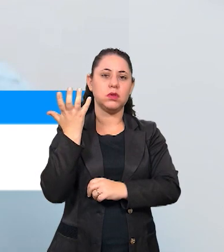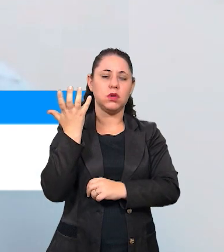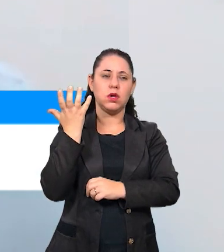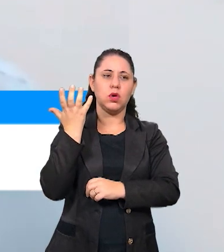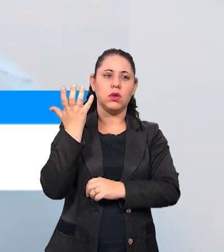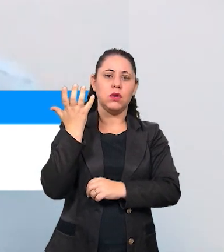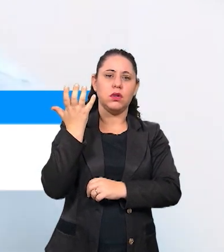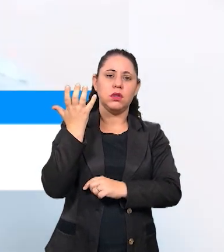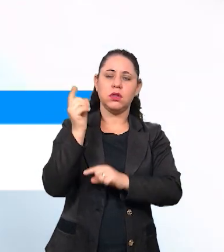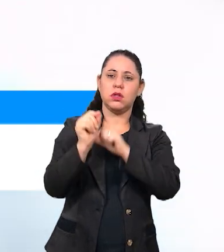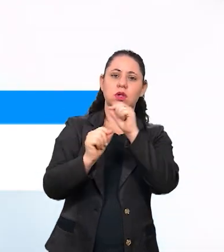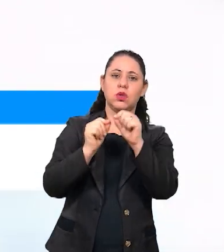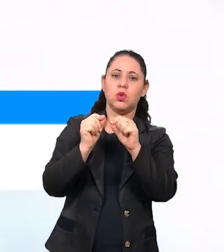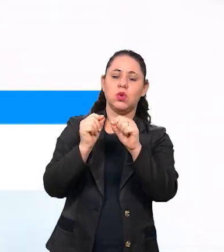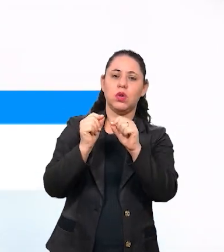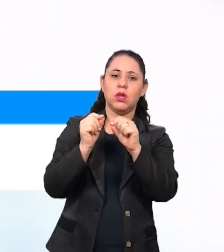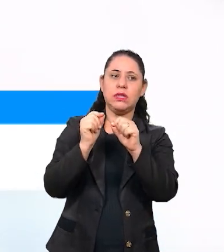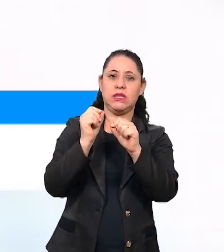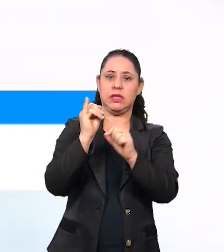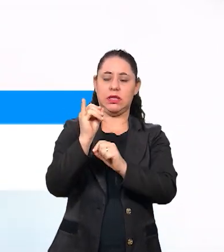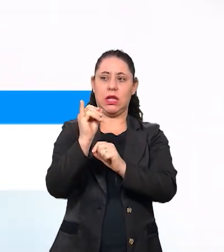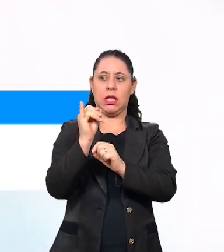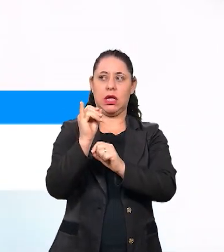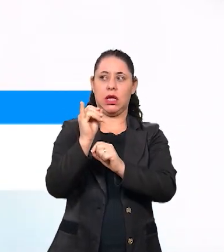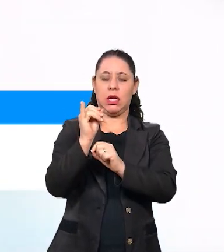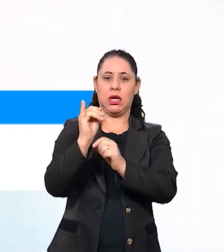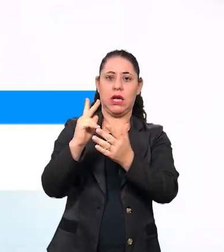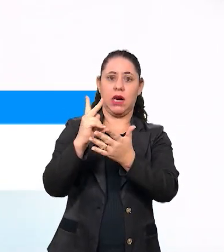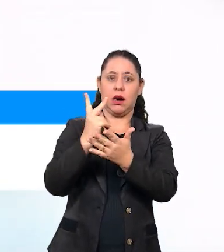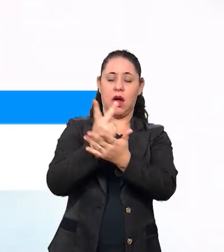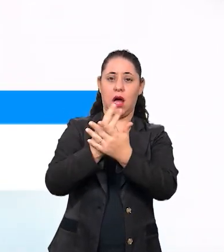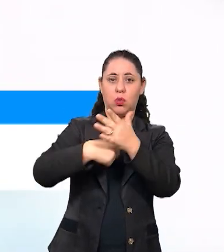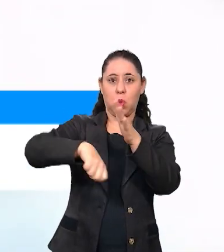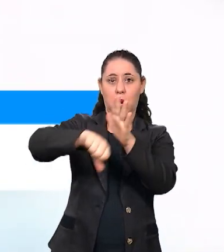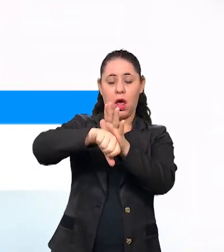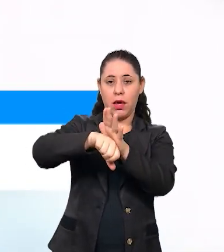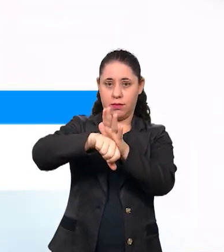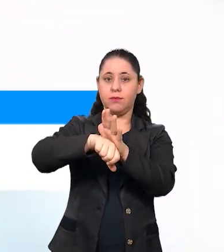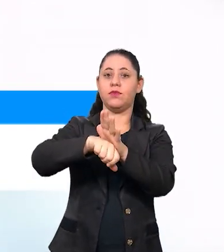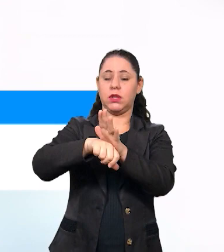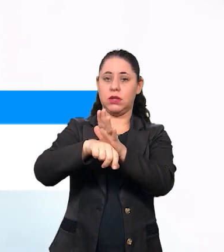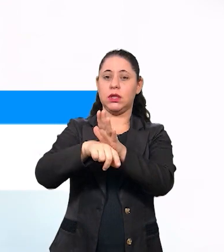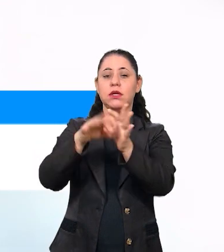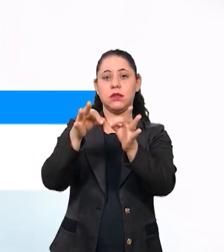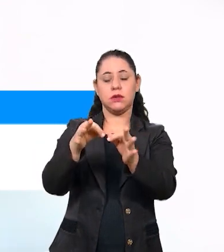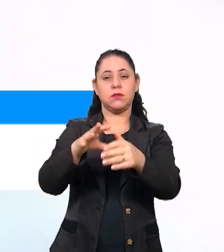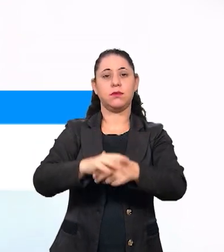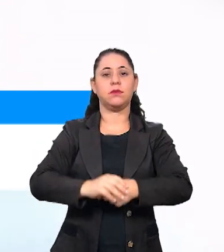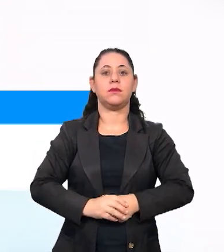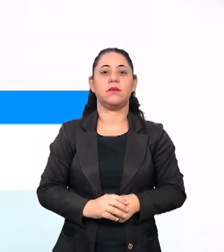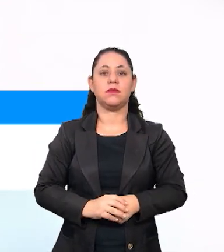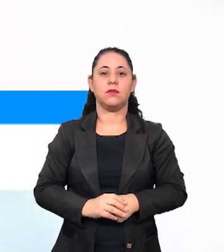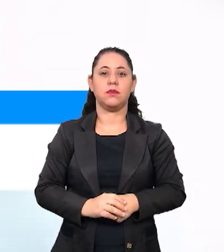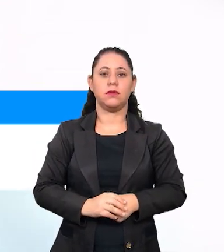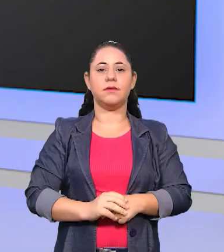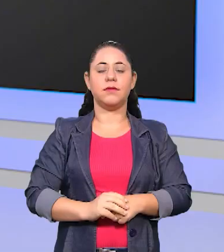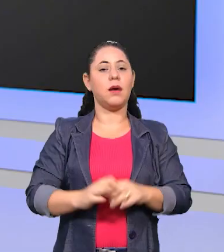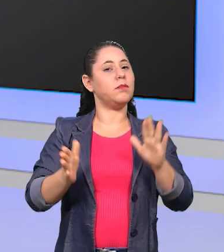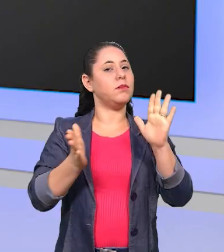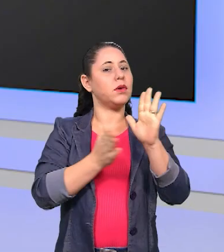possam funcionar sem estarem incorrendo numa